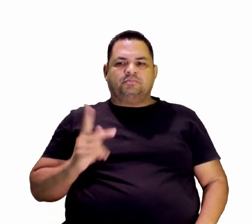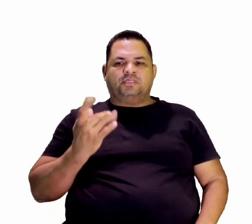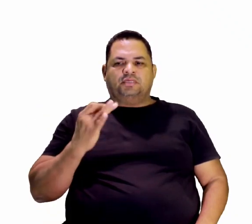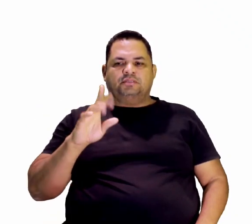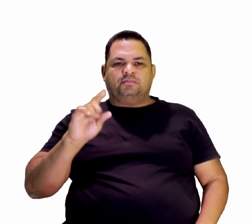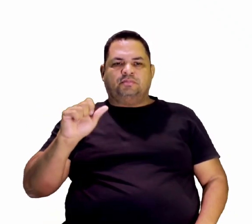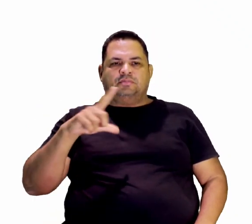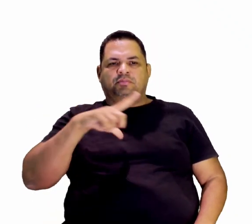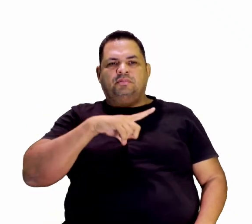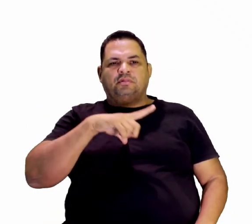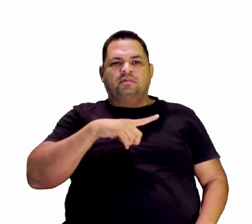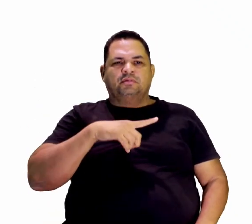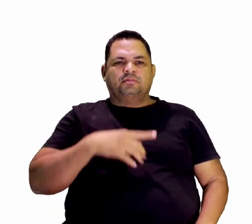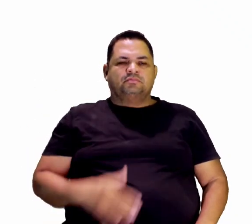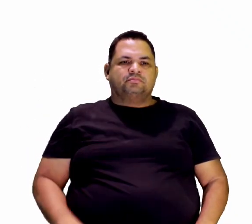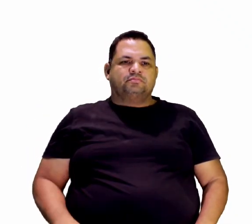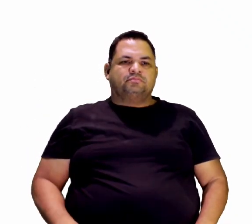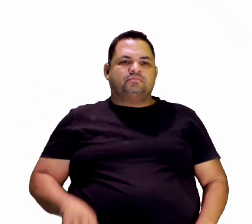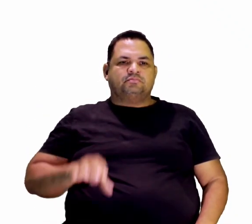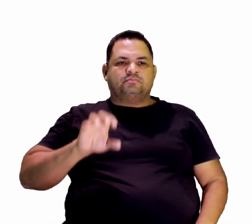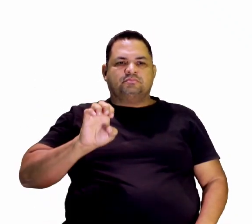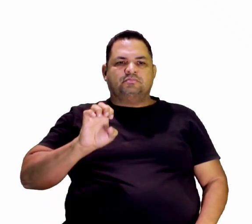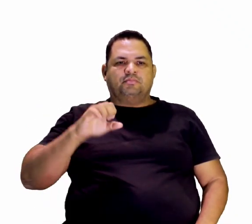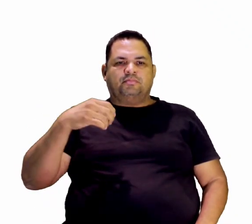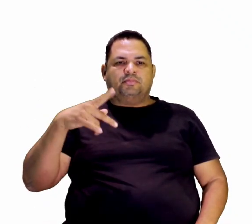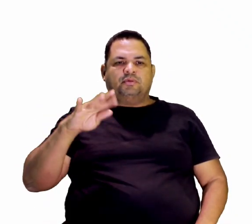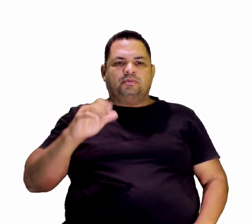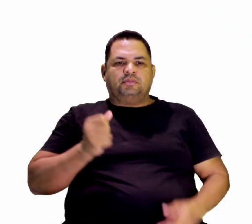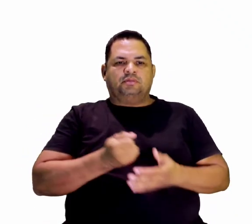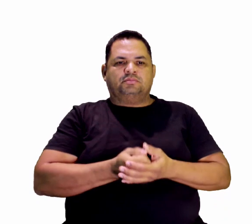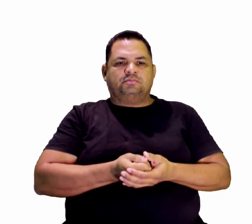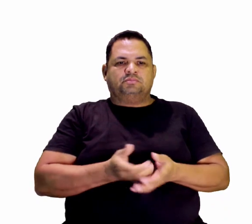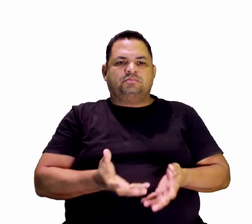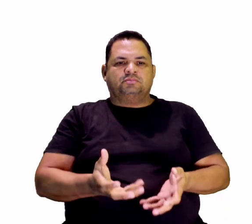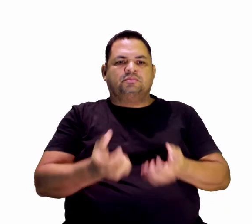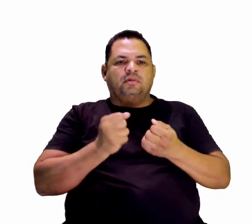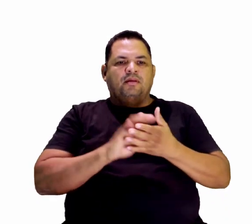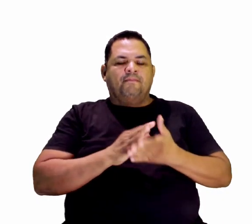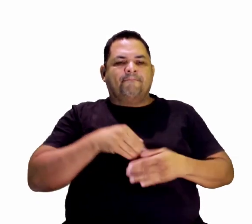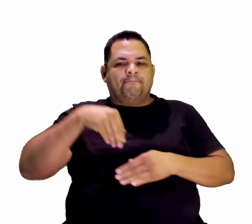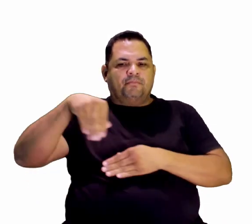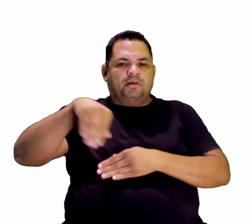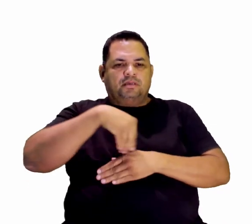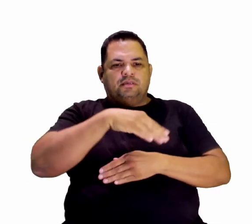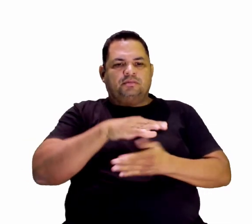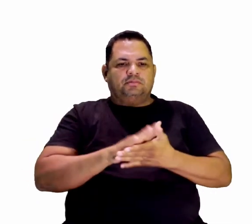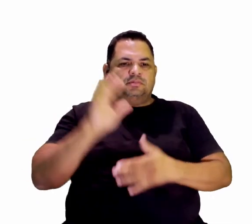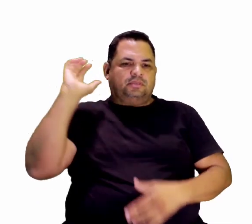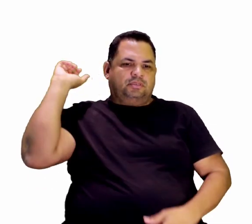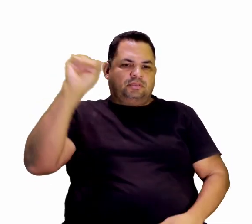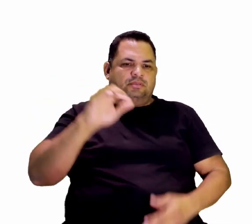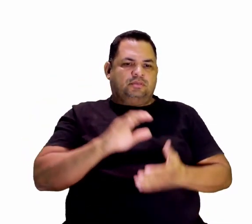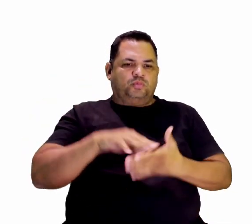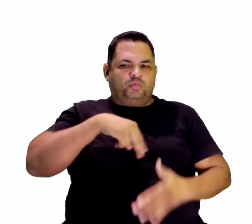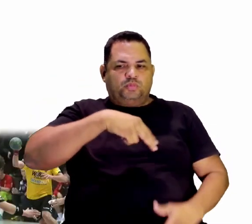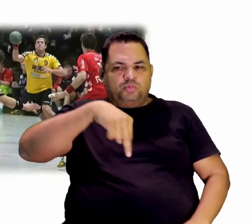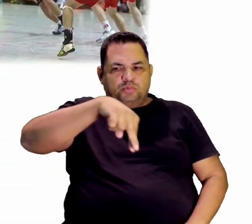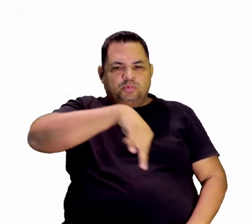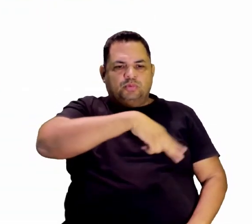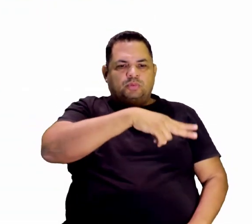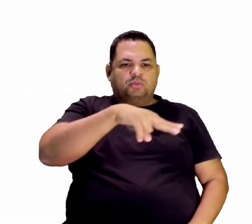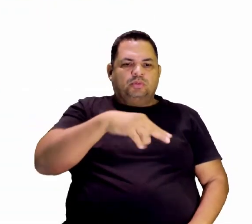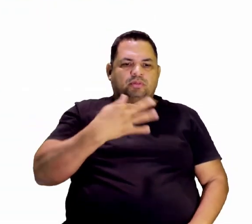rolamento. Dentro do fundamento defesa nós temos técnicas como o toque, a manchete, com o braço, um dos